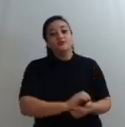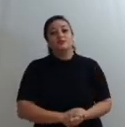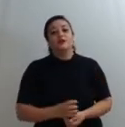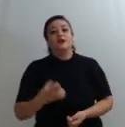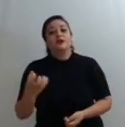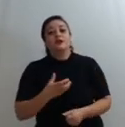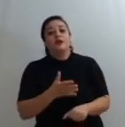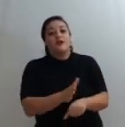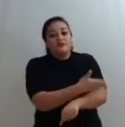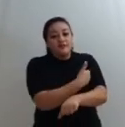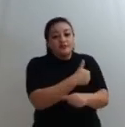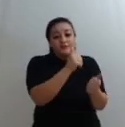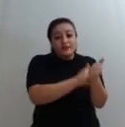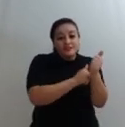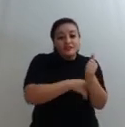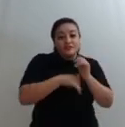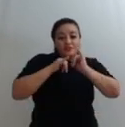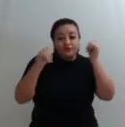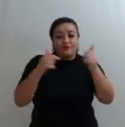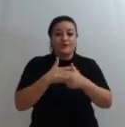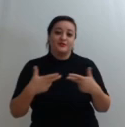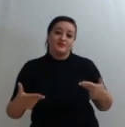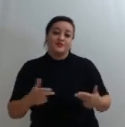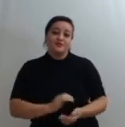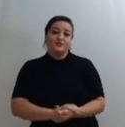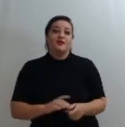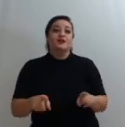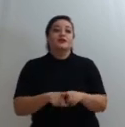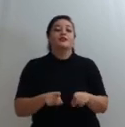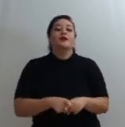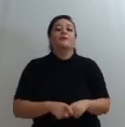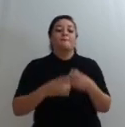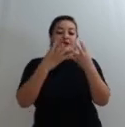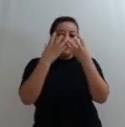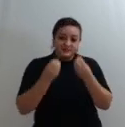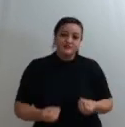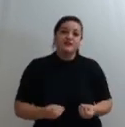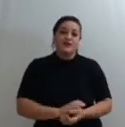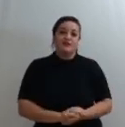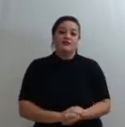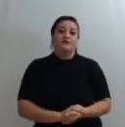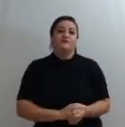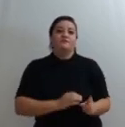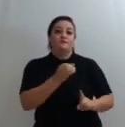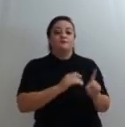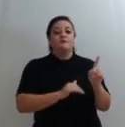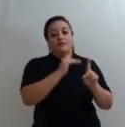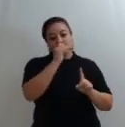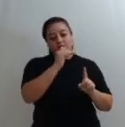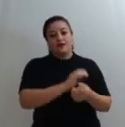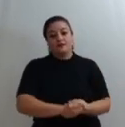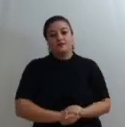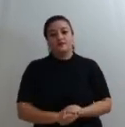sigilo de dados, que também é deferida pela desembargadora.